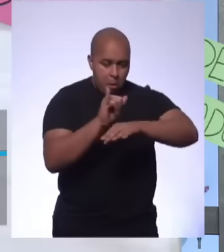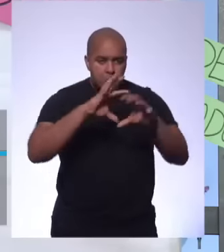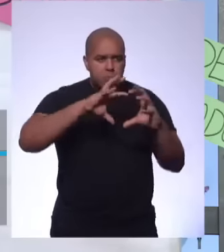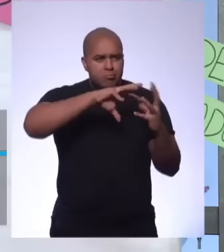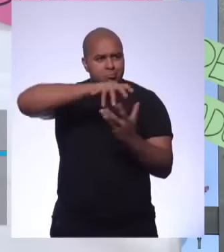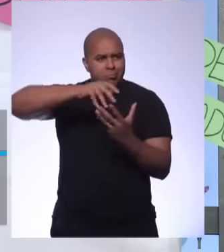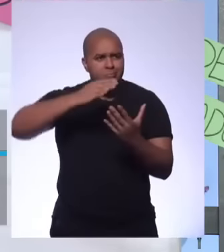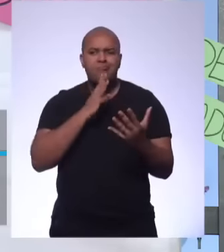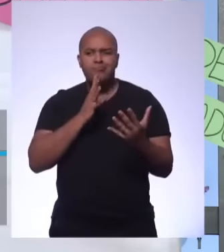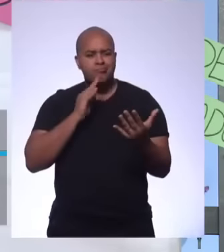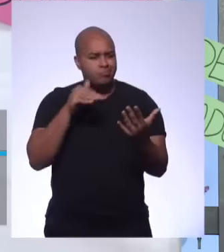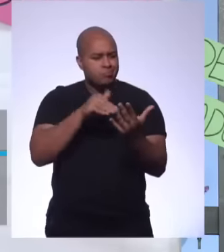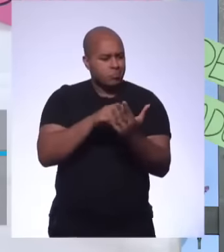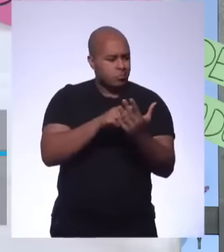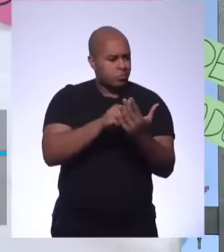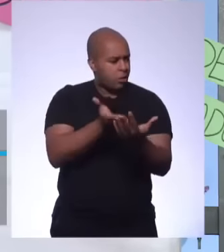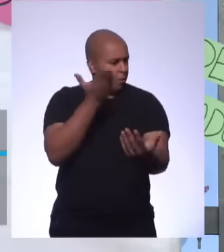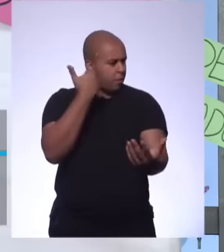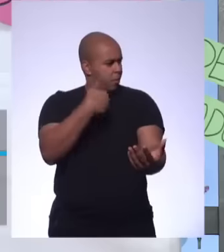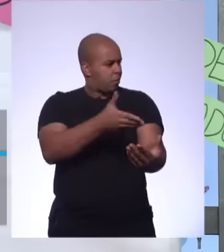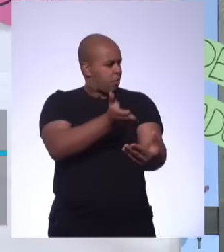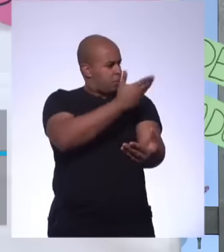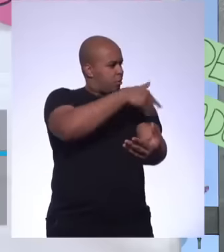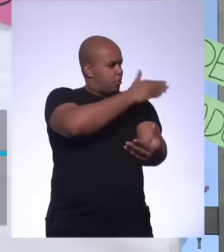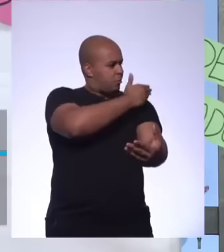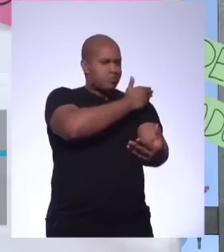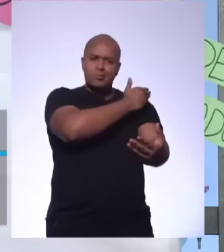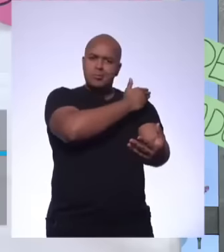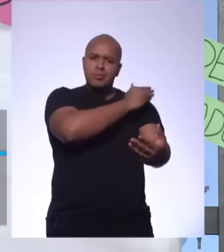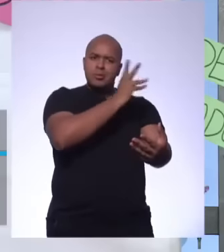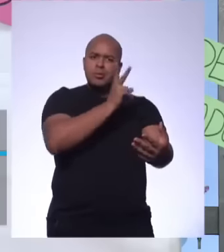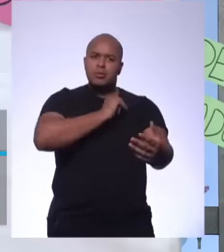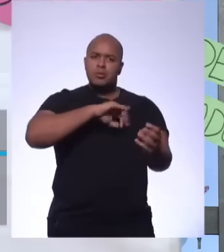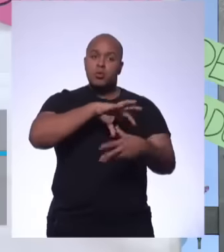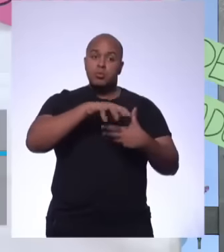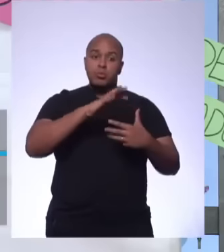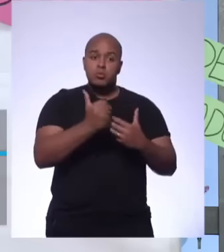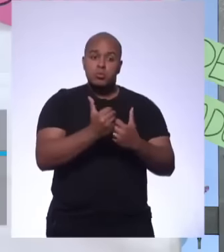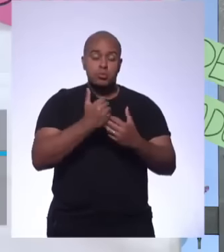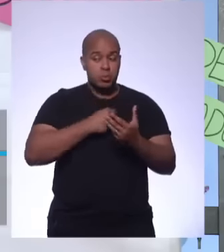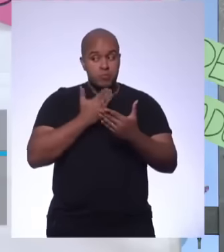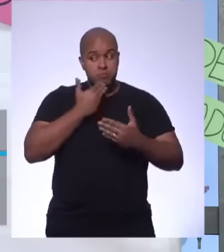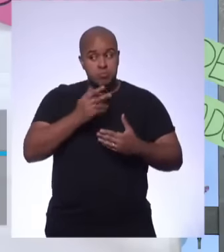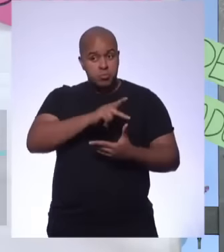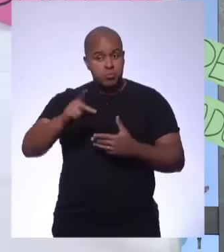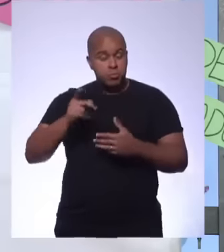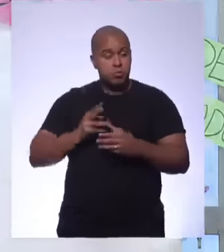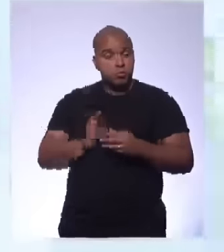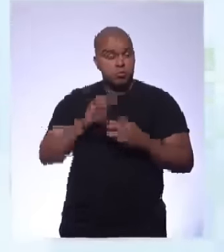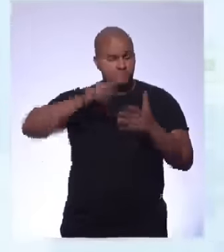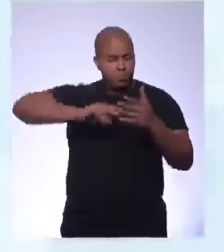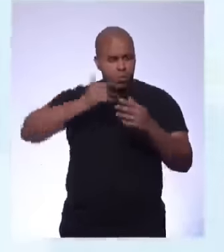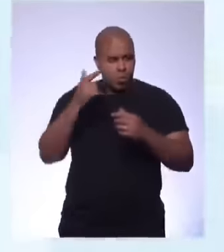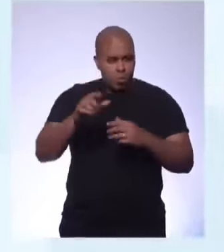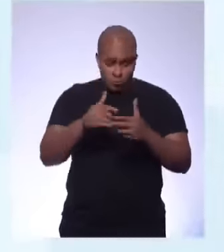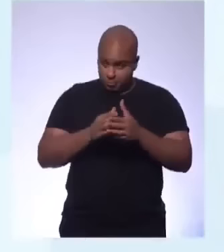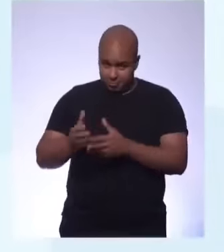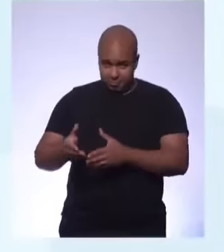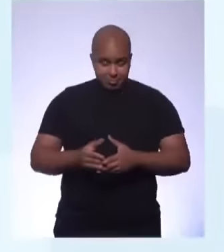até aqui, ó, que é o mundo antigo. Isso vai mudar tudo, está bem? Eu vou pedir para o professor continuar a leitura no próximo parágrafo, por gentileza. Vamos